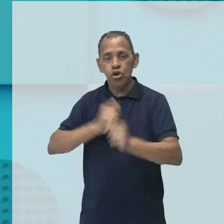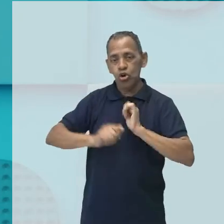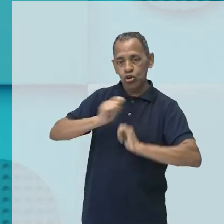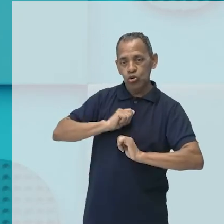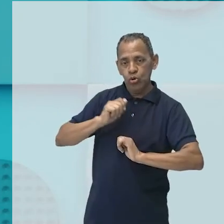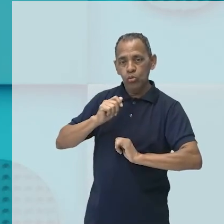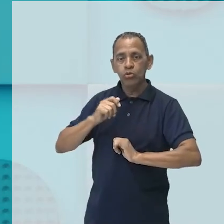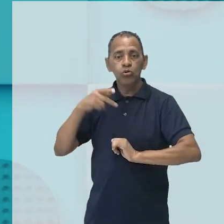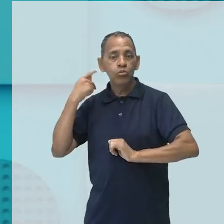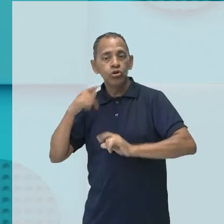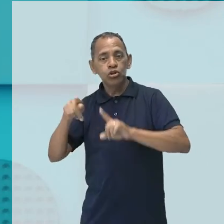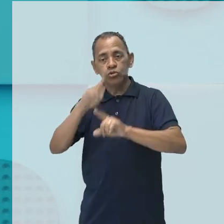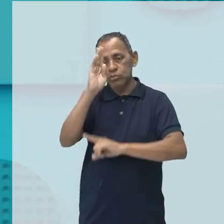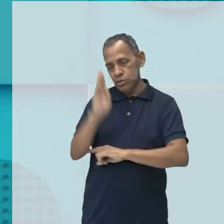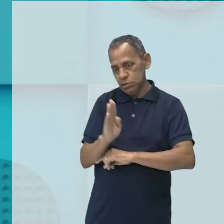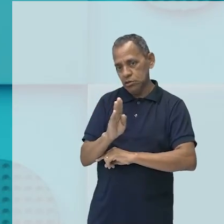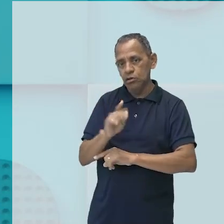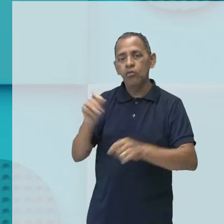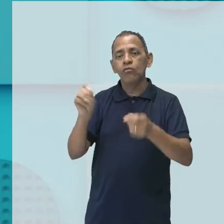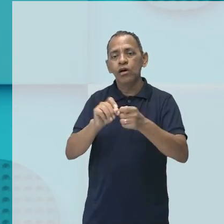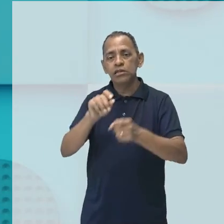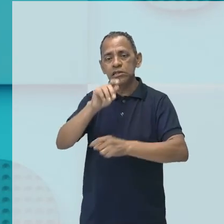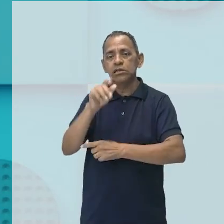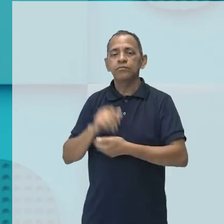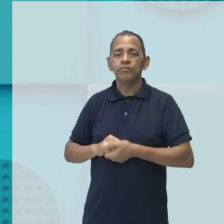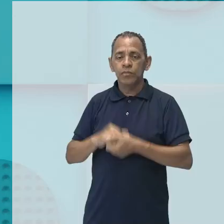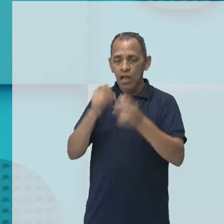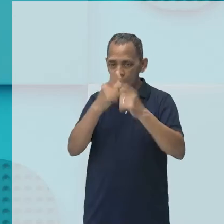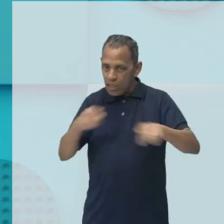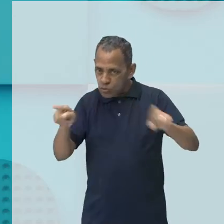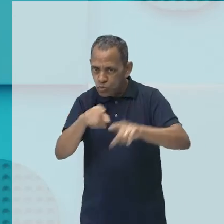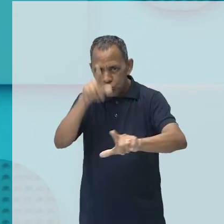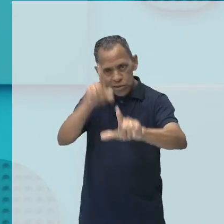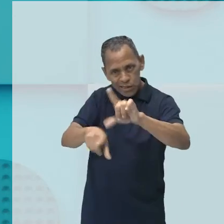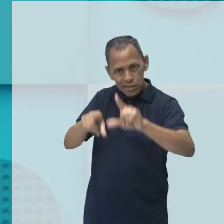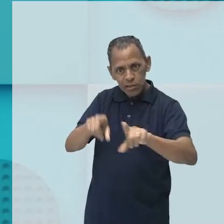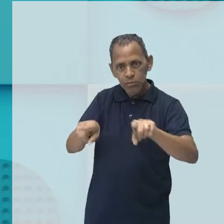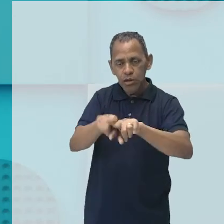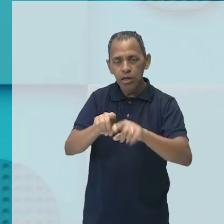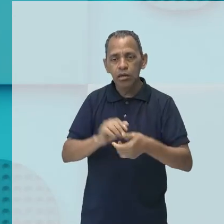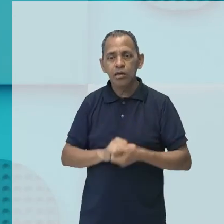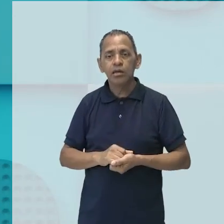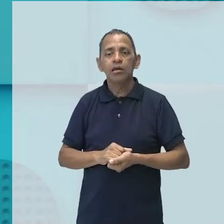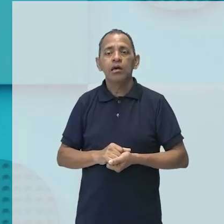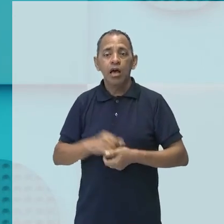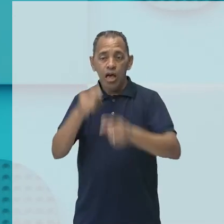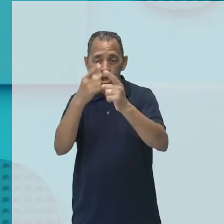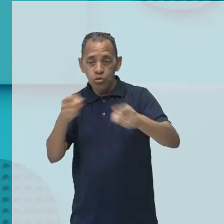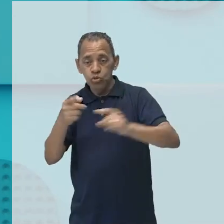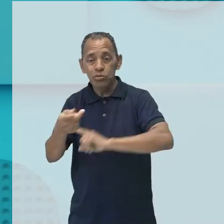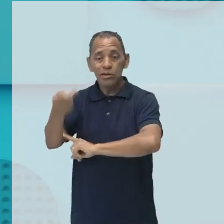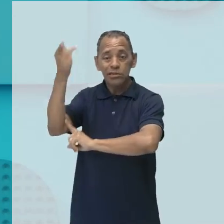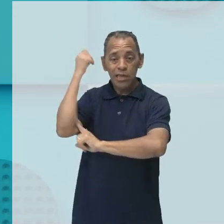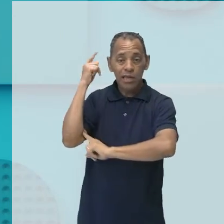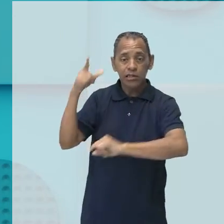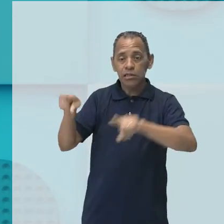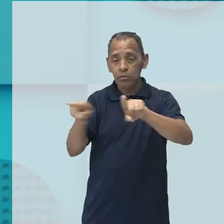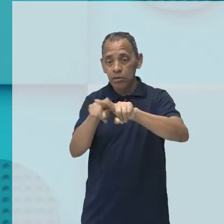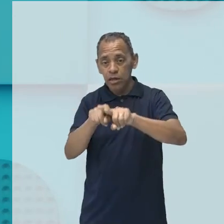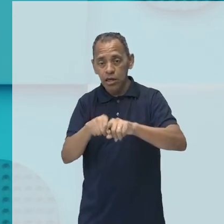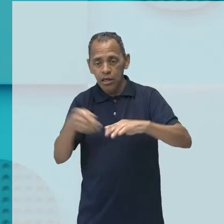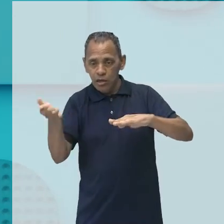para fazer as suas letras, agregando não só a música erudita, quanto a contemporânea. Ela faz essa